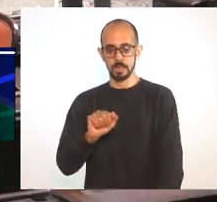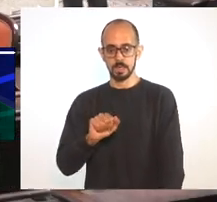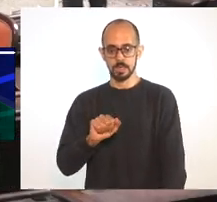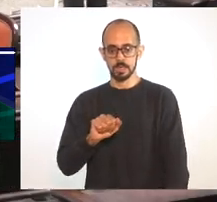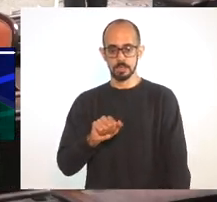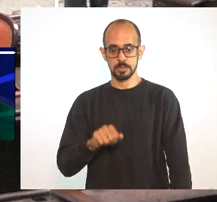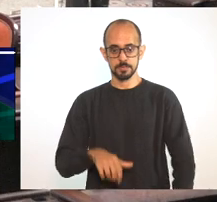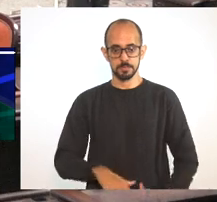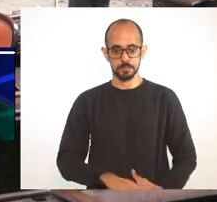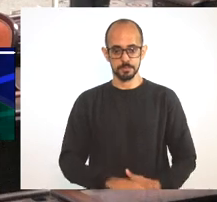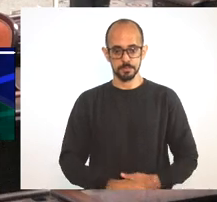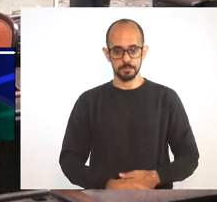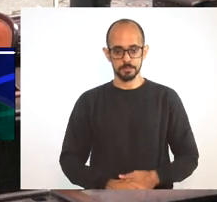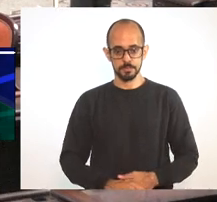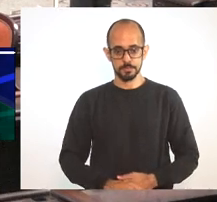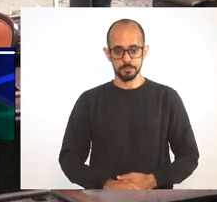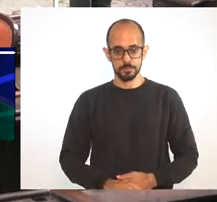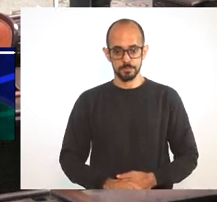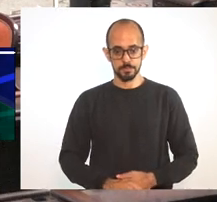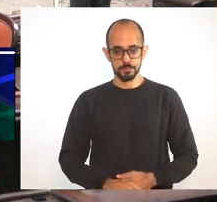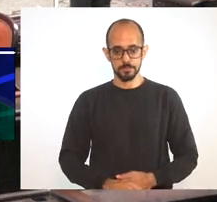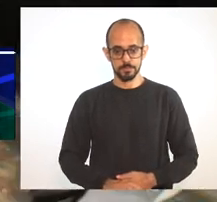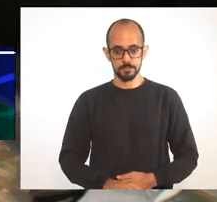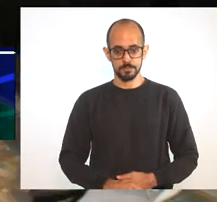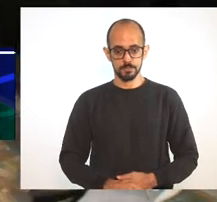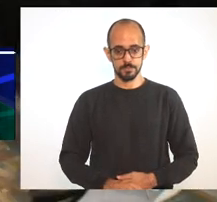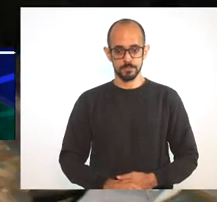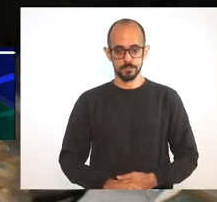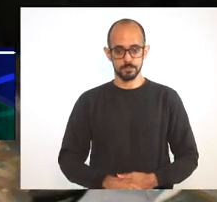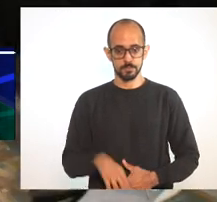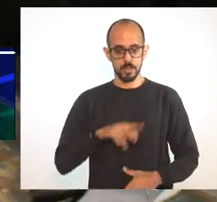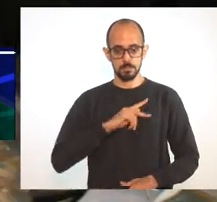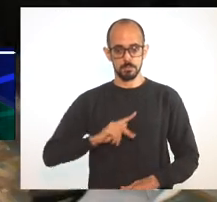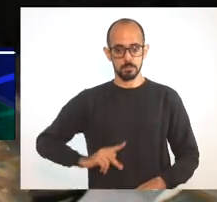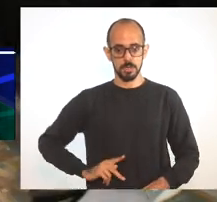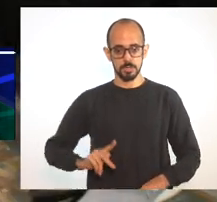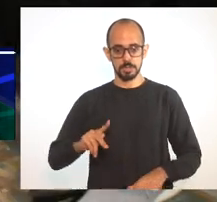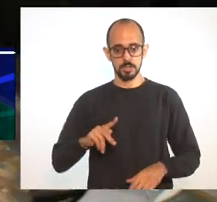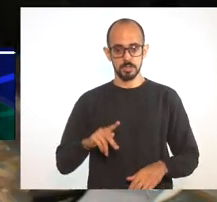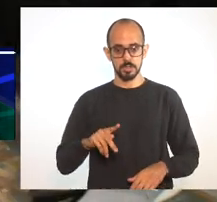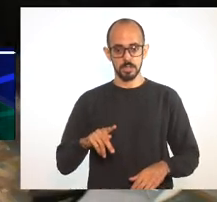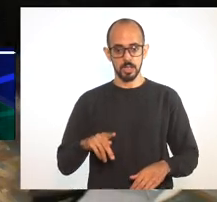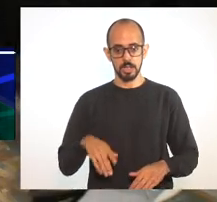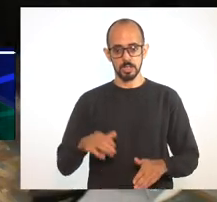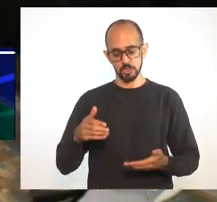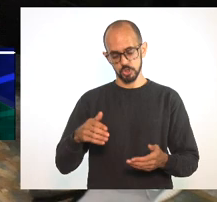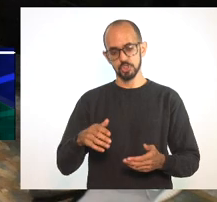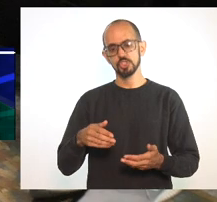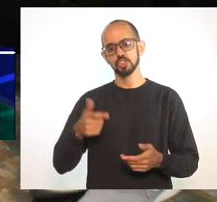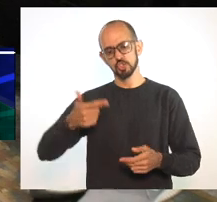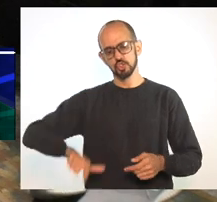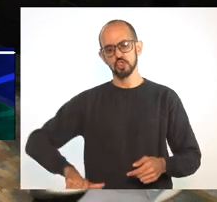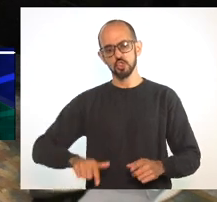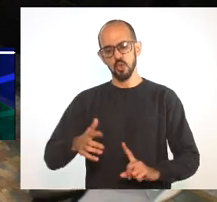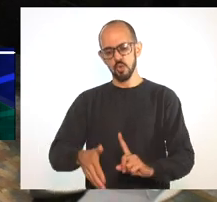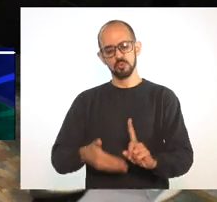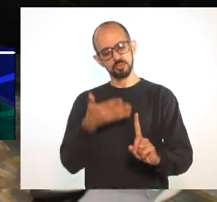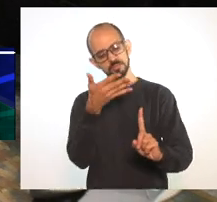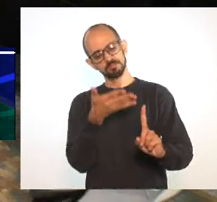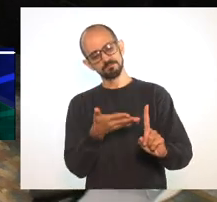Eu já passei aqui, viu? Já trabalhei. Presidente, deputada enfermeira Rejane, elogiar mais uma vez aqui